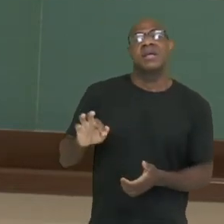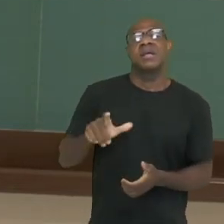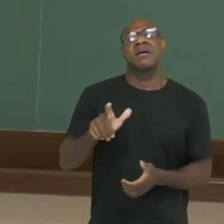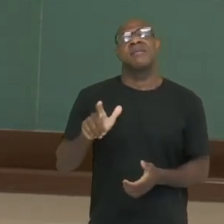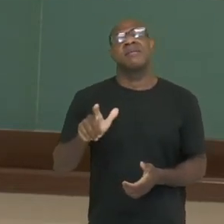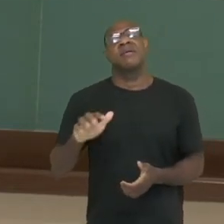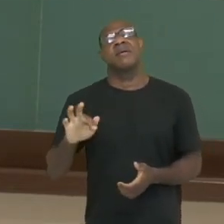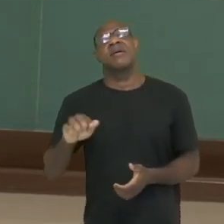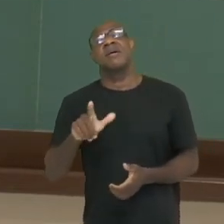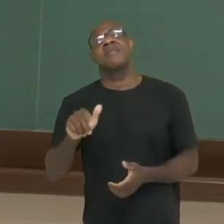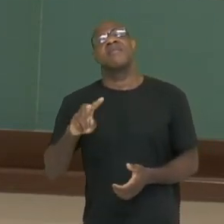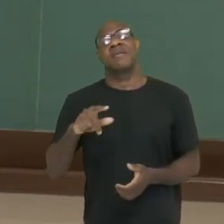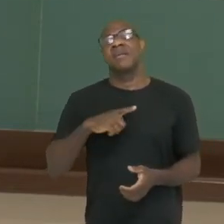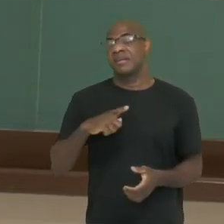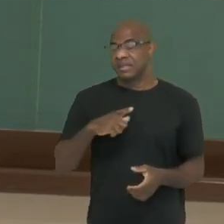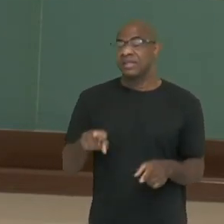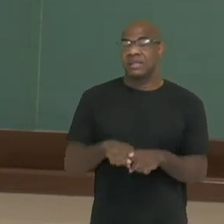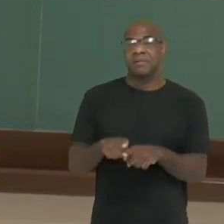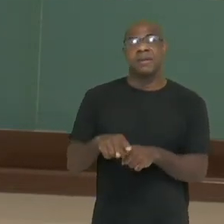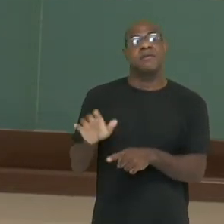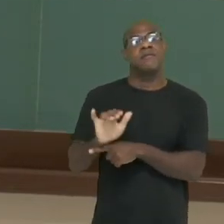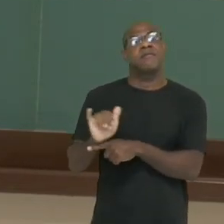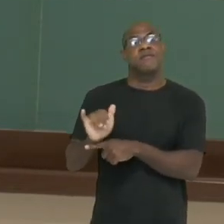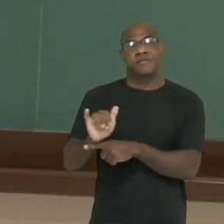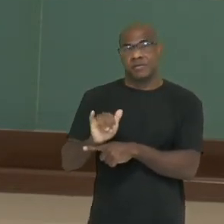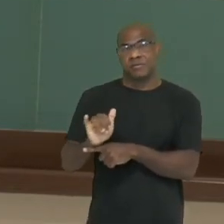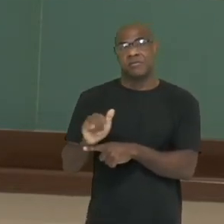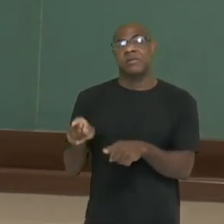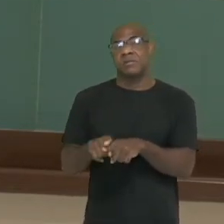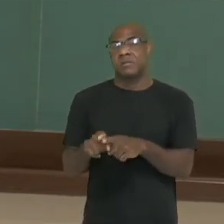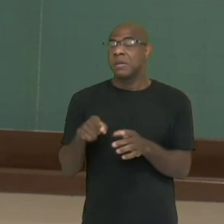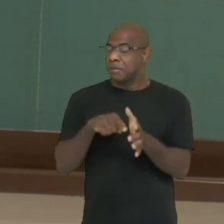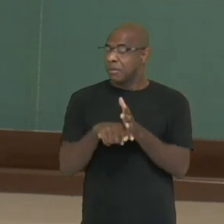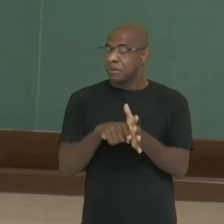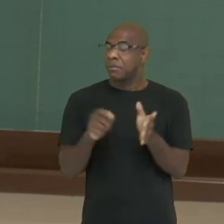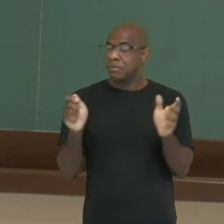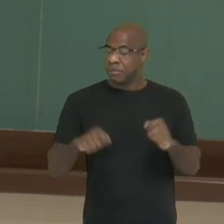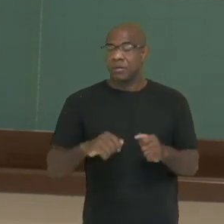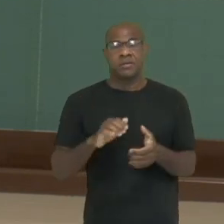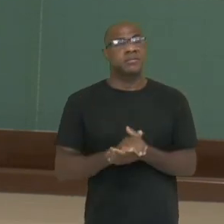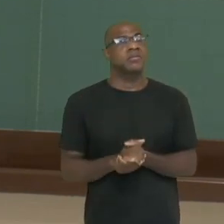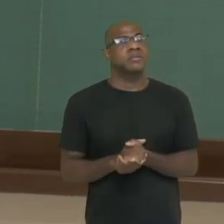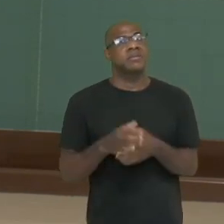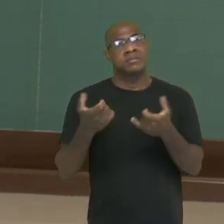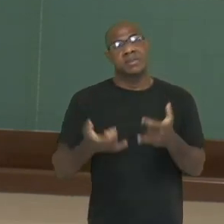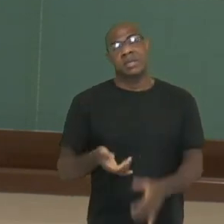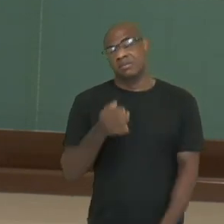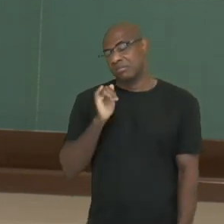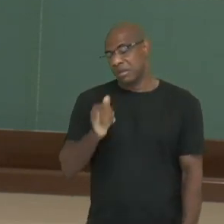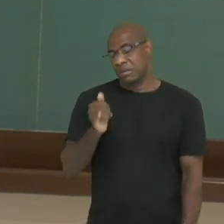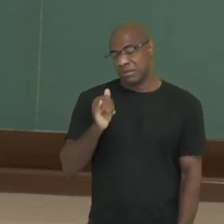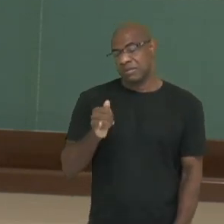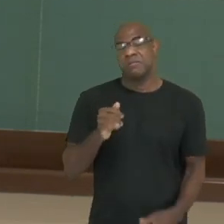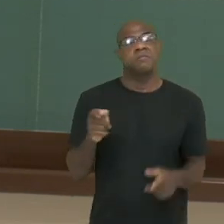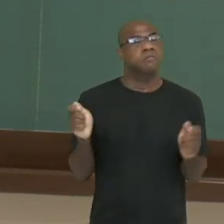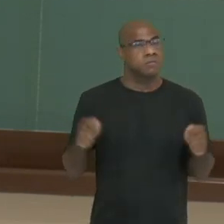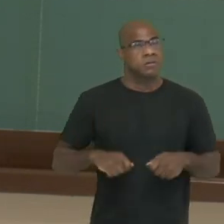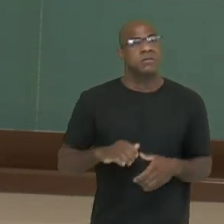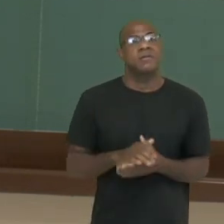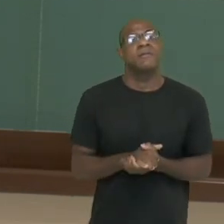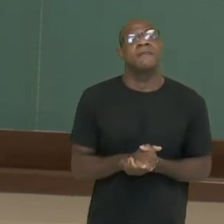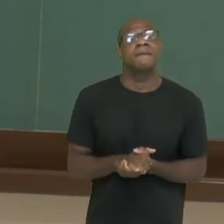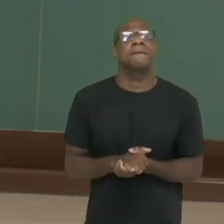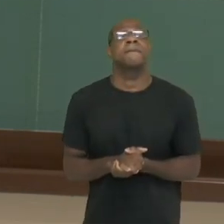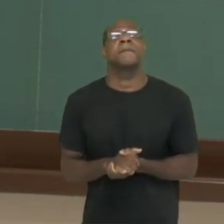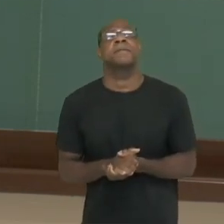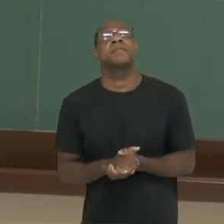YouTube, pesquisem, né, ela e conheçam mais, né, sobre essa narração, né, Gaito Kamishibaya, né, que é essa narração